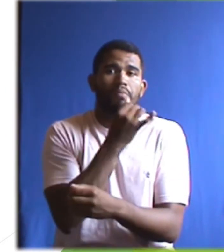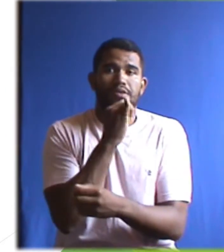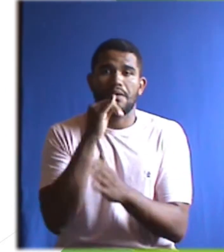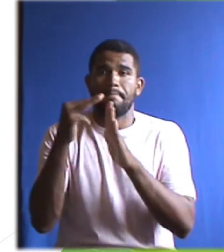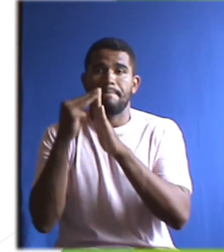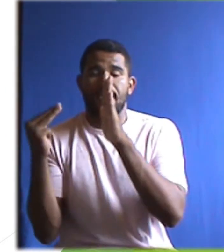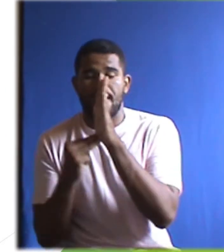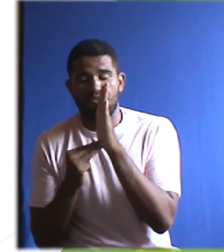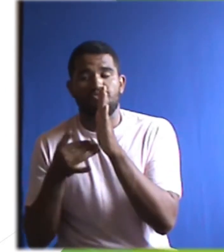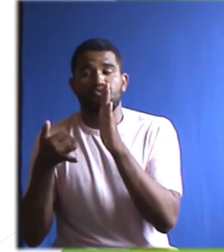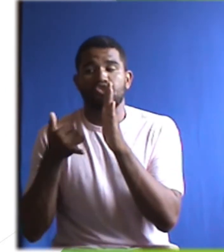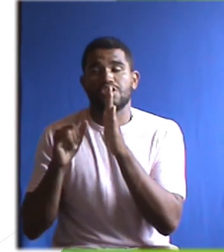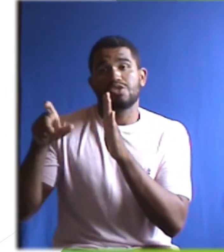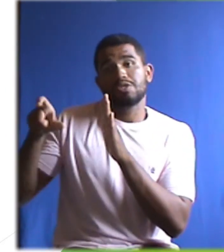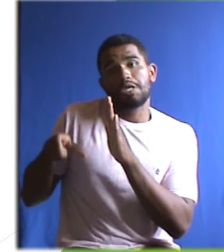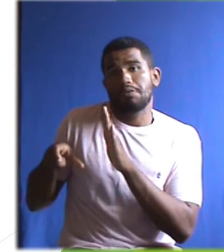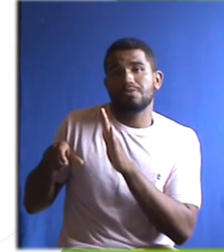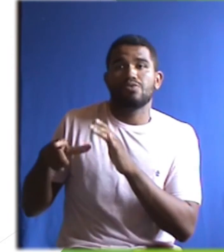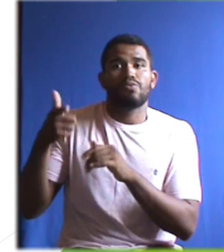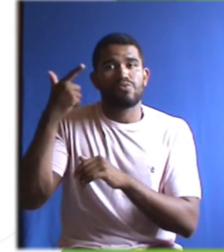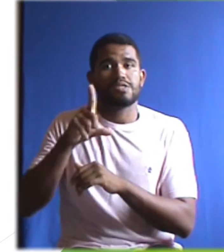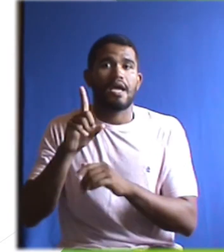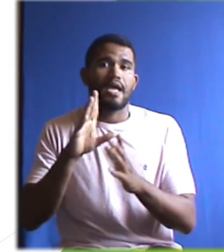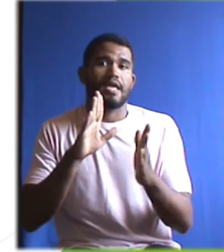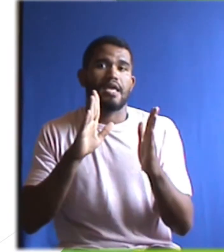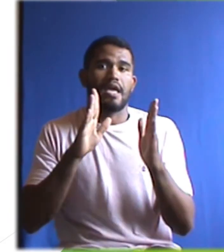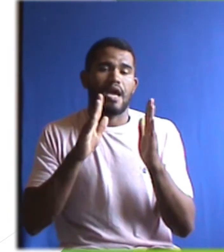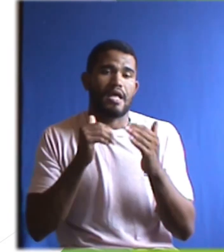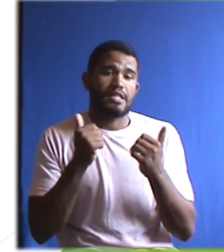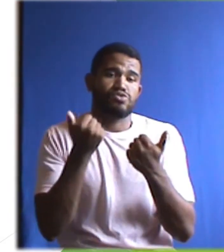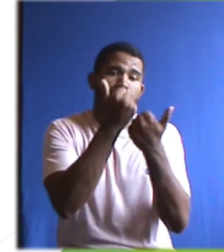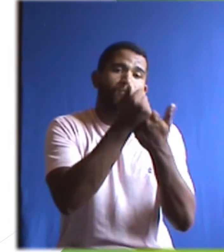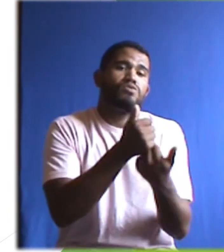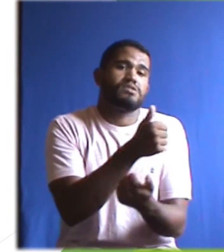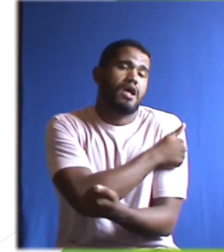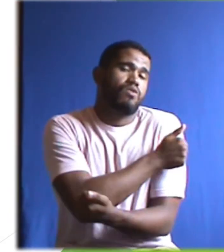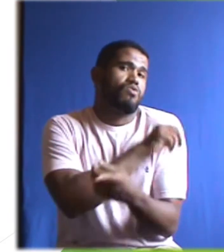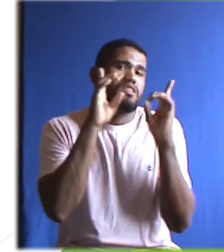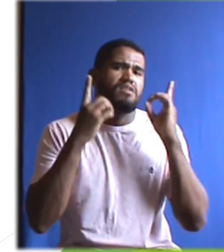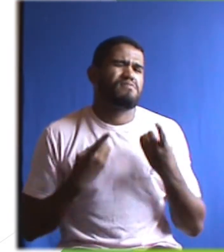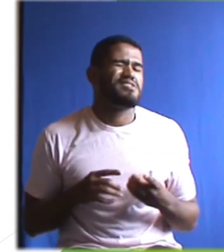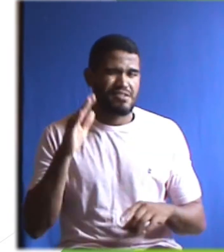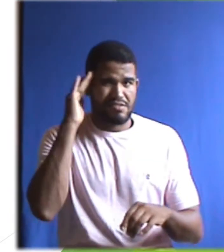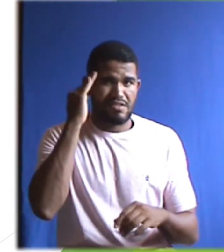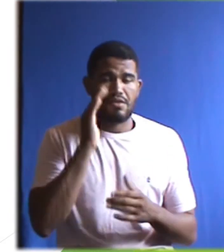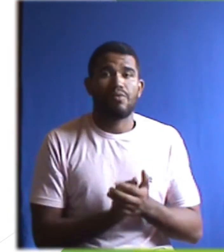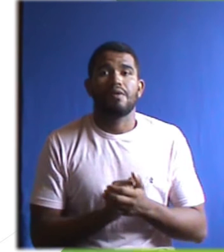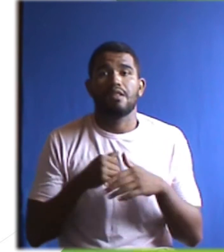método X ou Y contempla mais aquele aluno por causa desse outro motivo, ou por causa de alguma